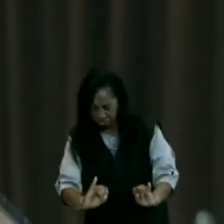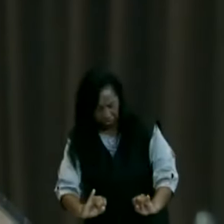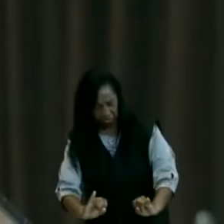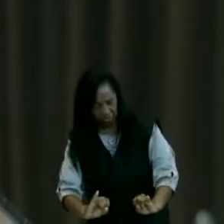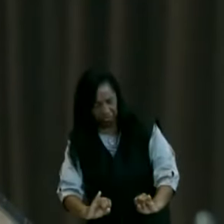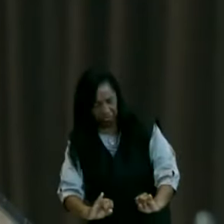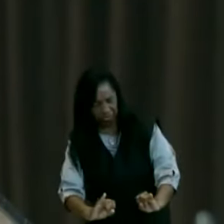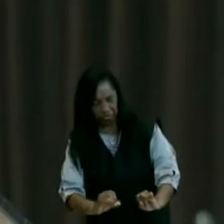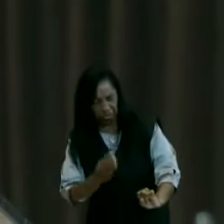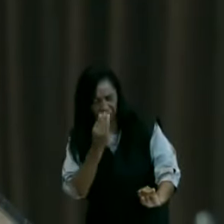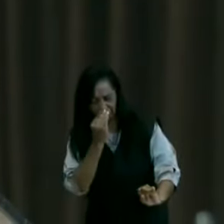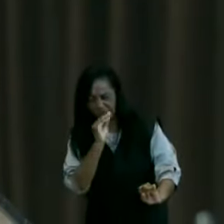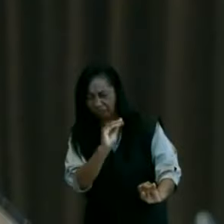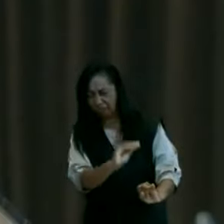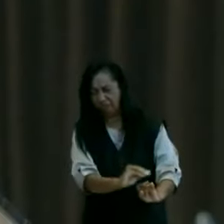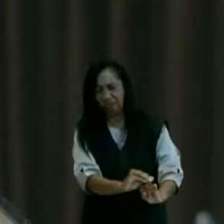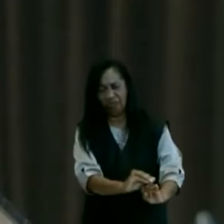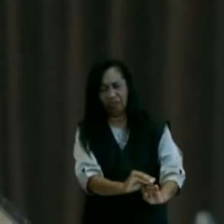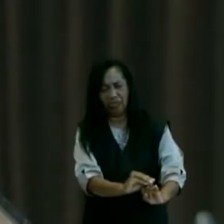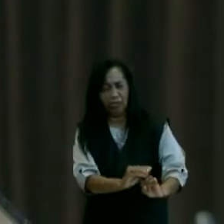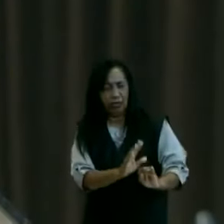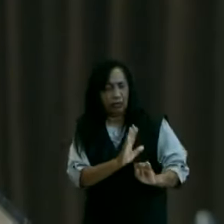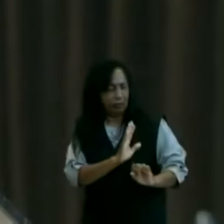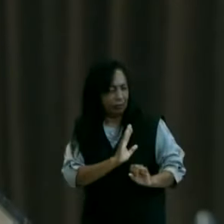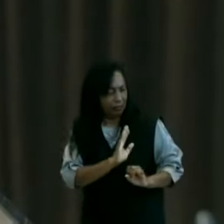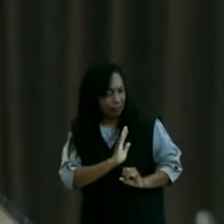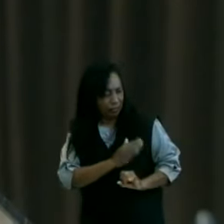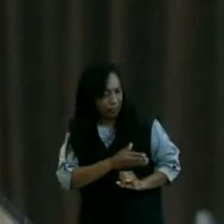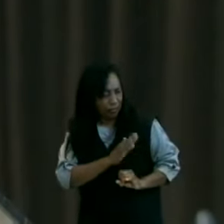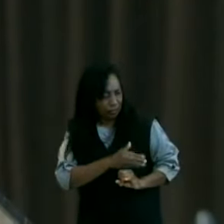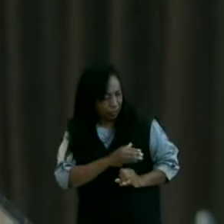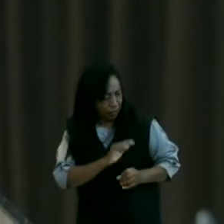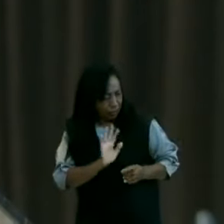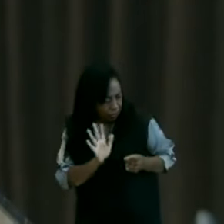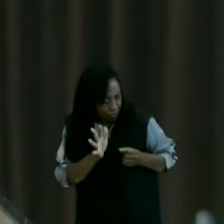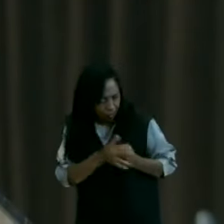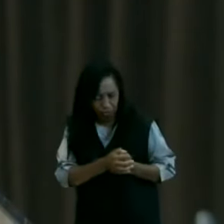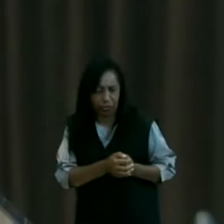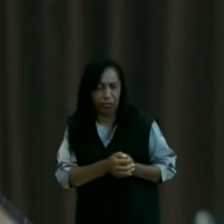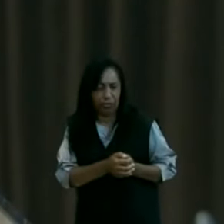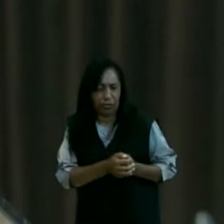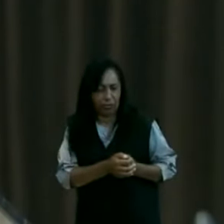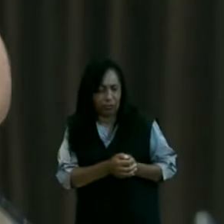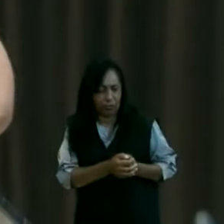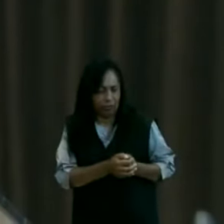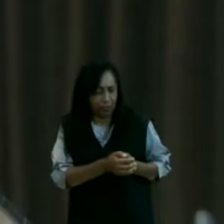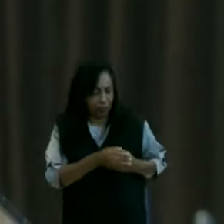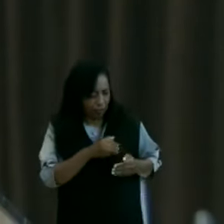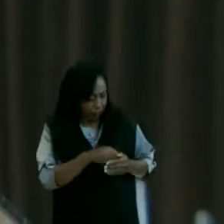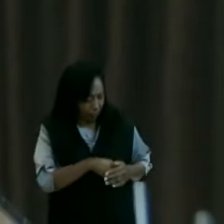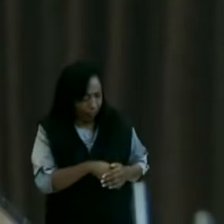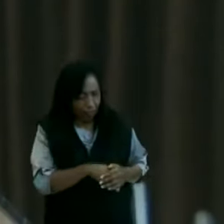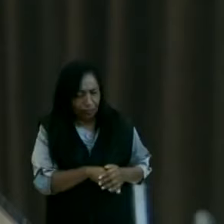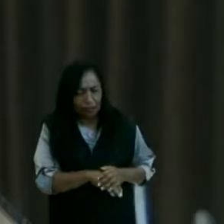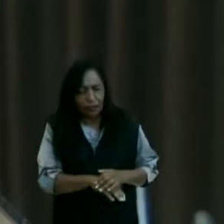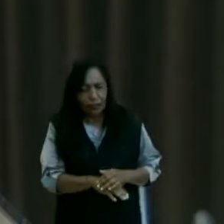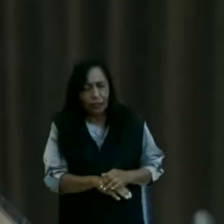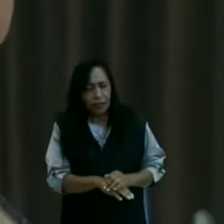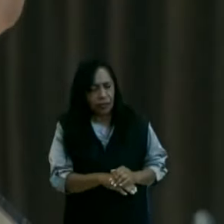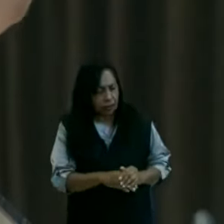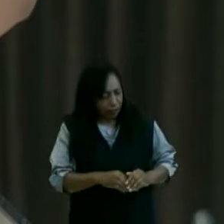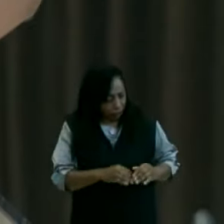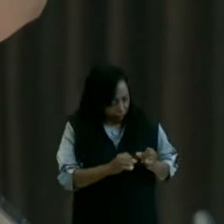deuses que nós guardamos no nosso coração, aos quais nós prendemos tributo, nós rendemos